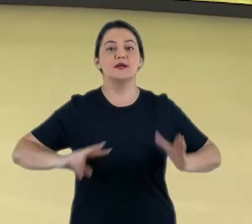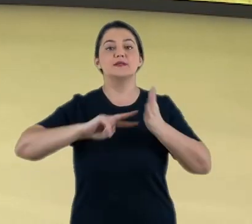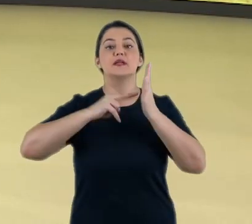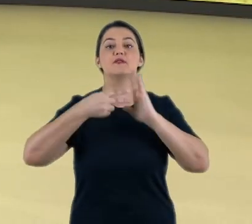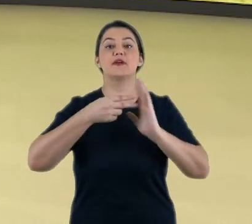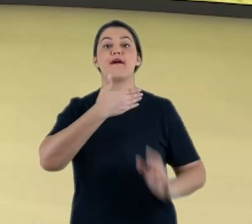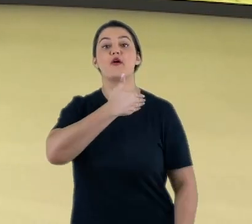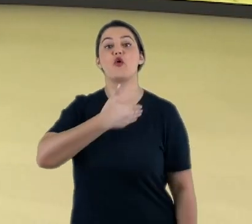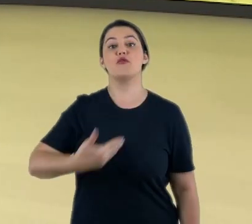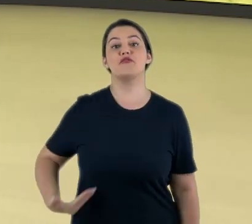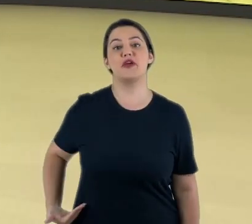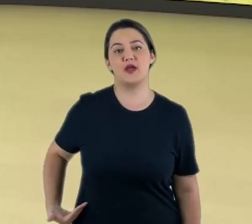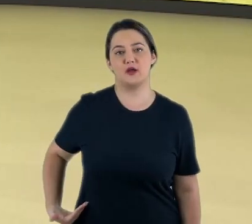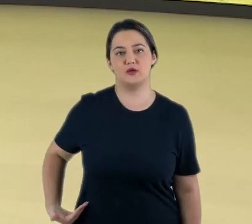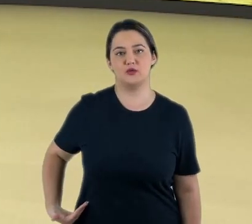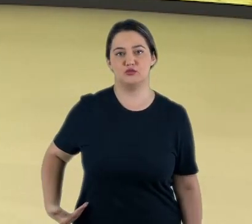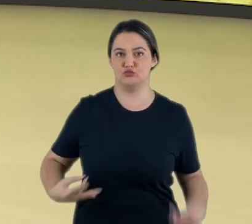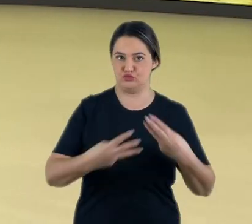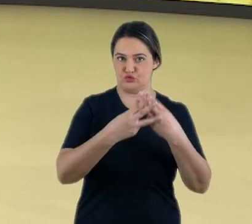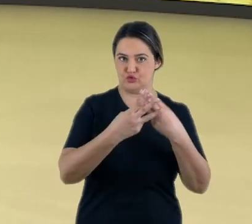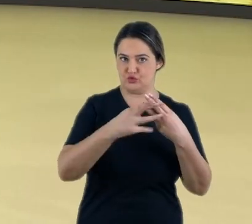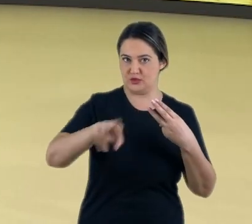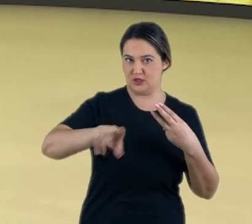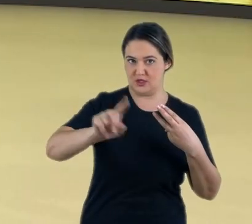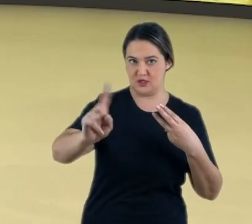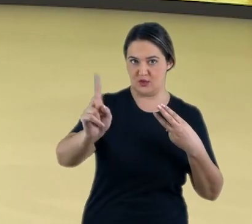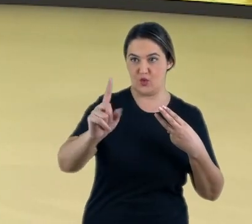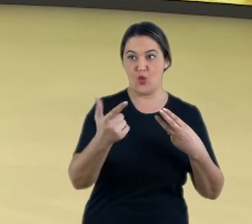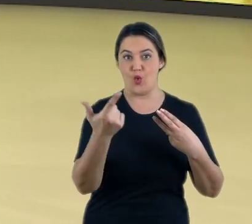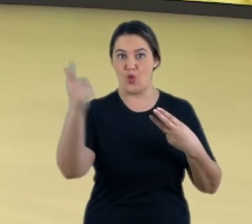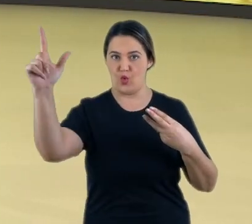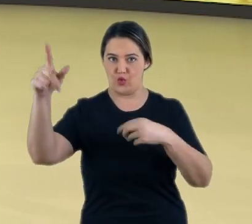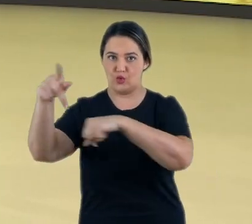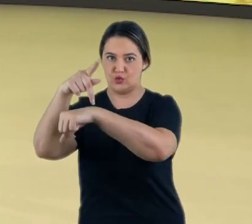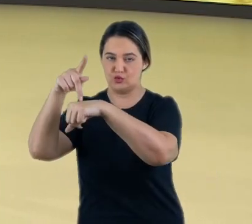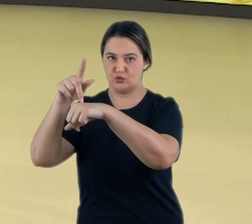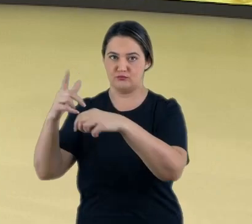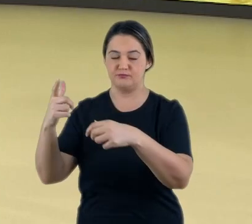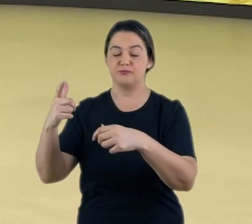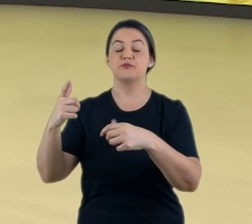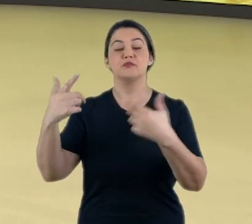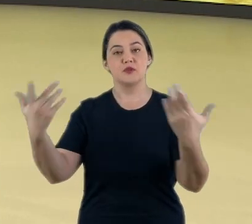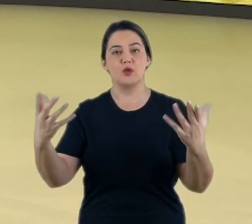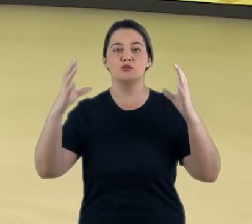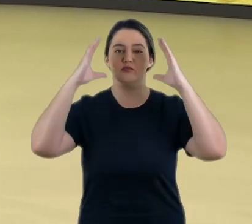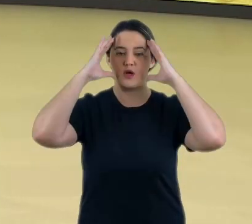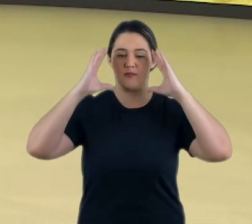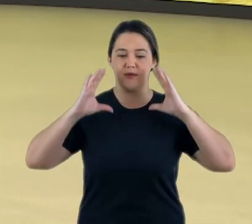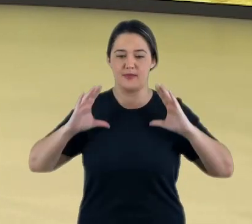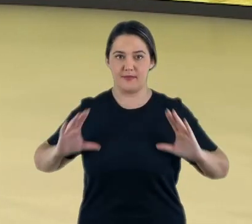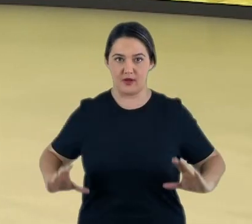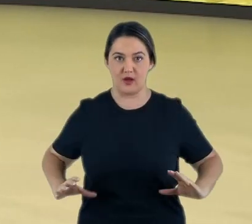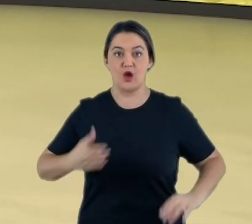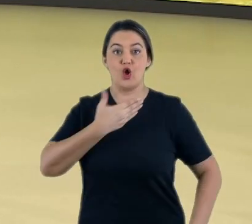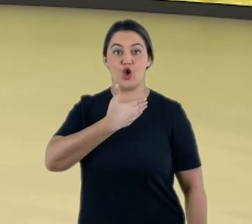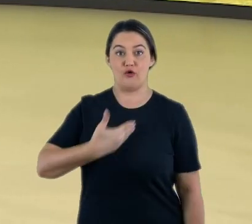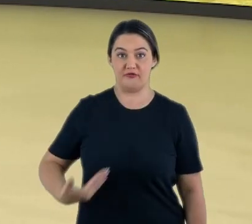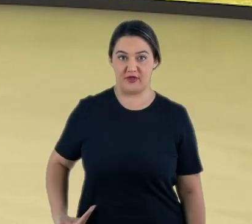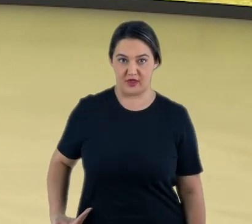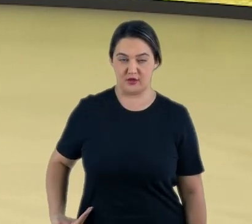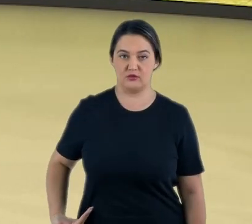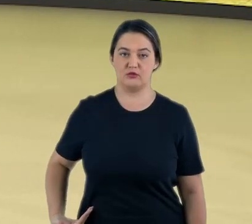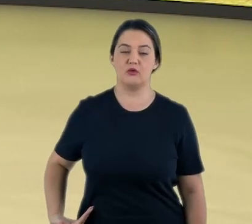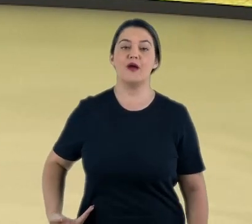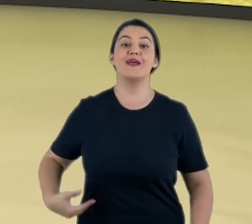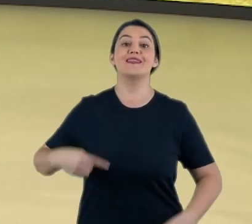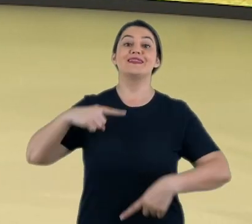reinos, não judeus, é claro, que haveriam de dominar o mundo. E após esses reinos, viria do céu o reino